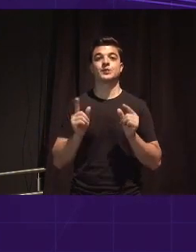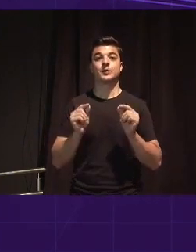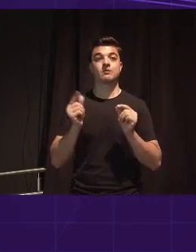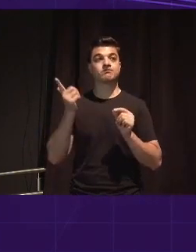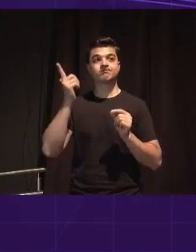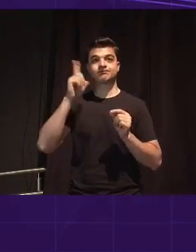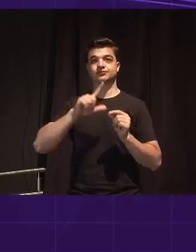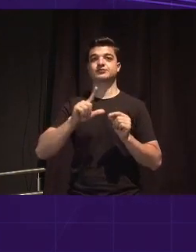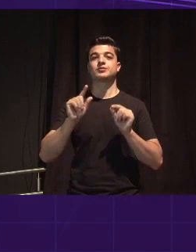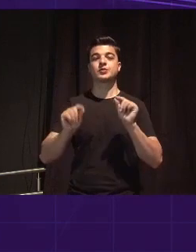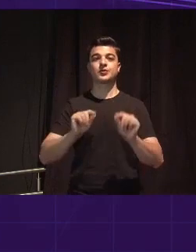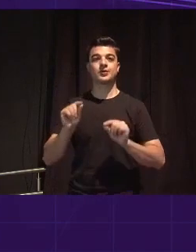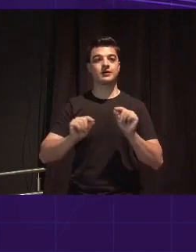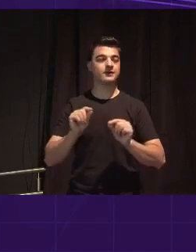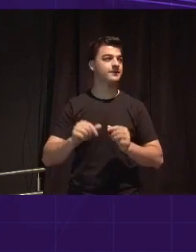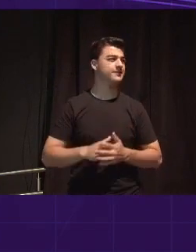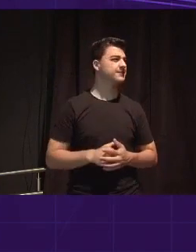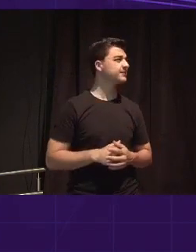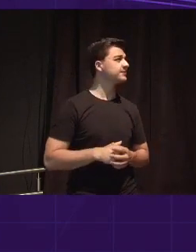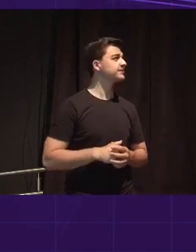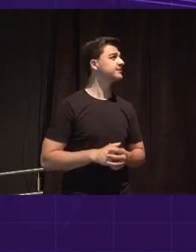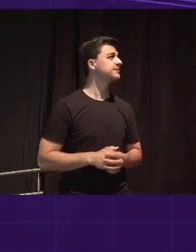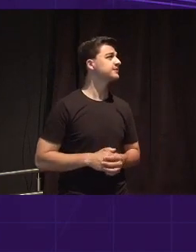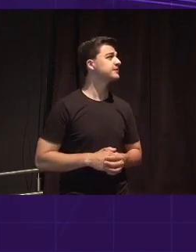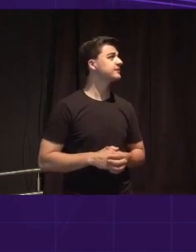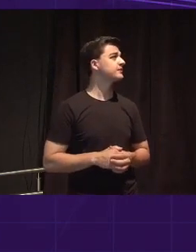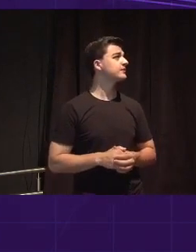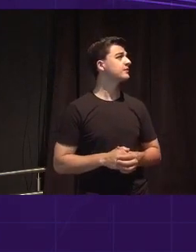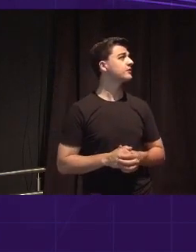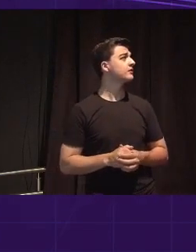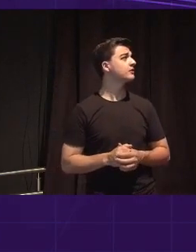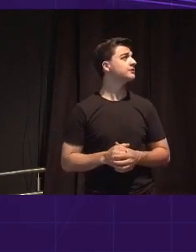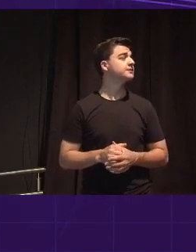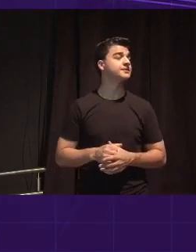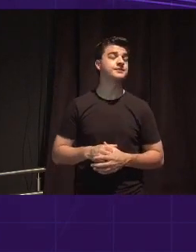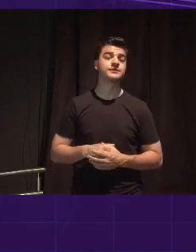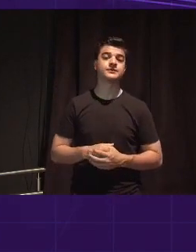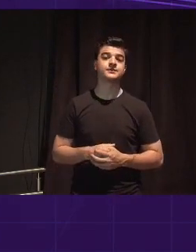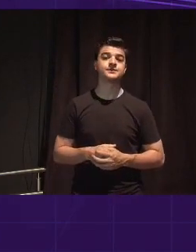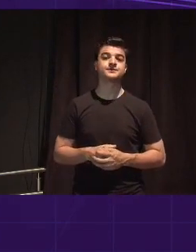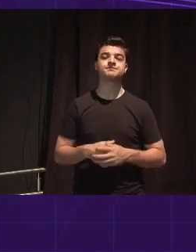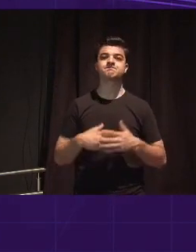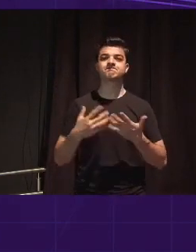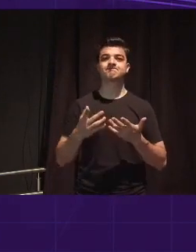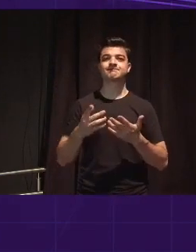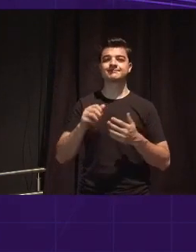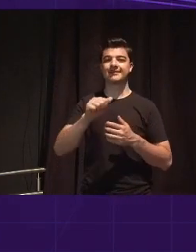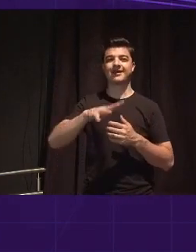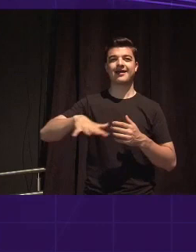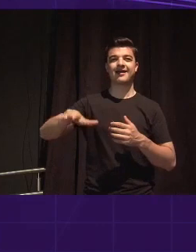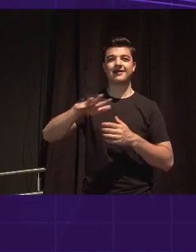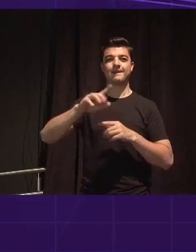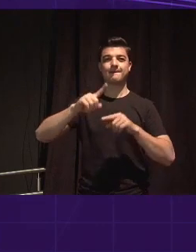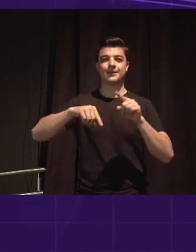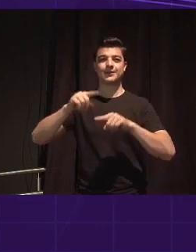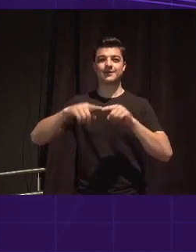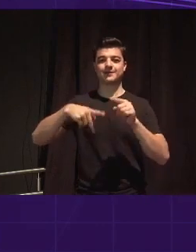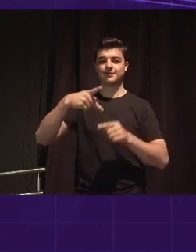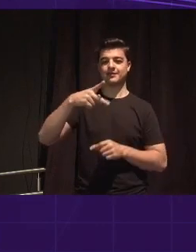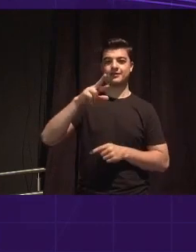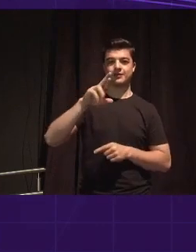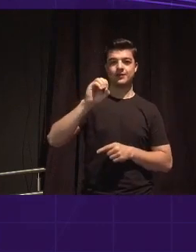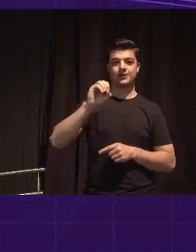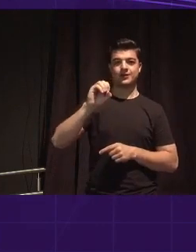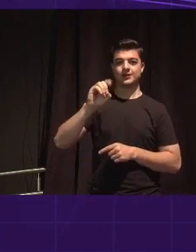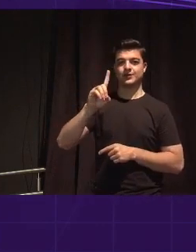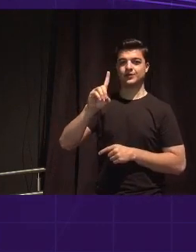sei se existia ou não, mas enfim, ela brotou, falando, como assim uma área de Product Ops tem agileiros dentro? O que vocês fazem com